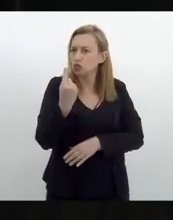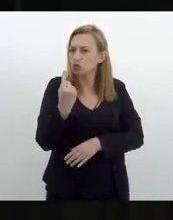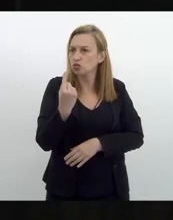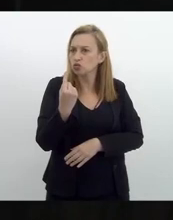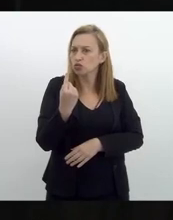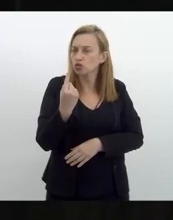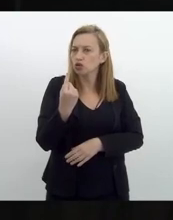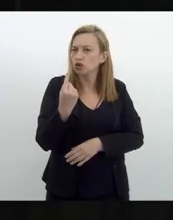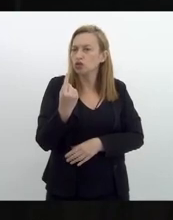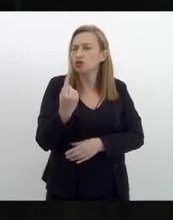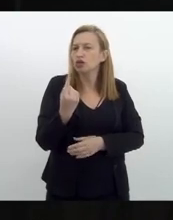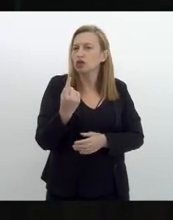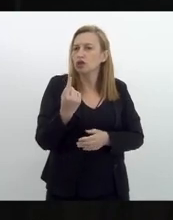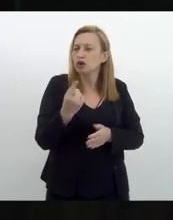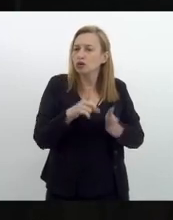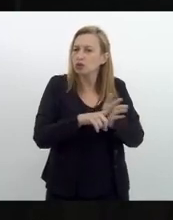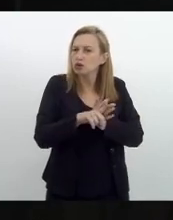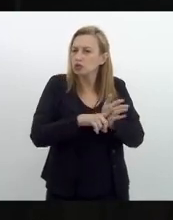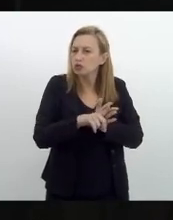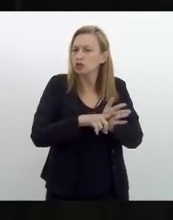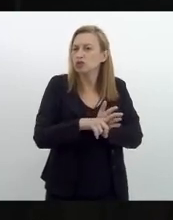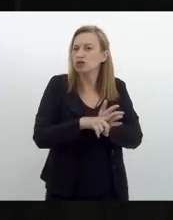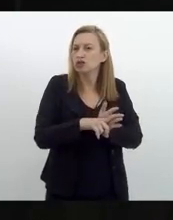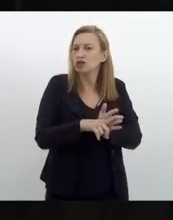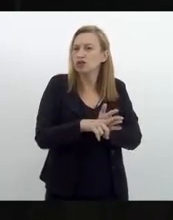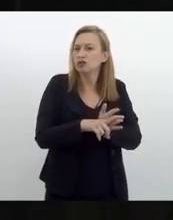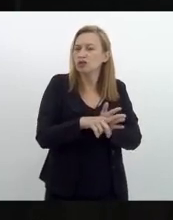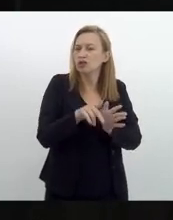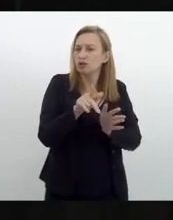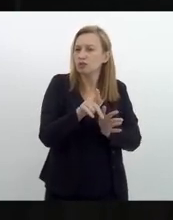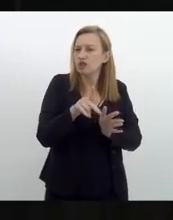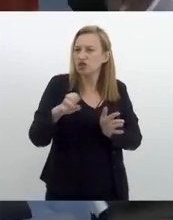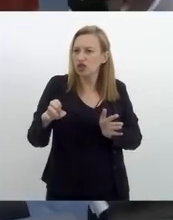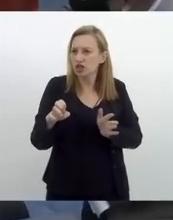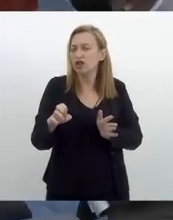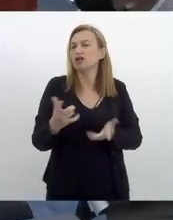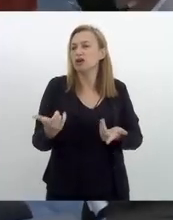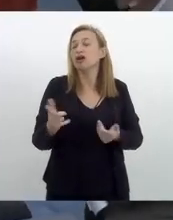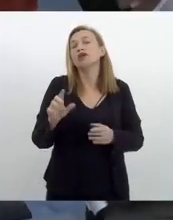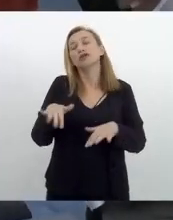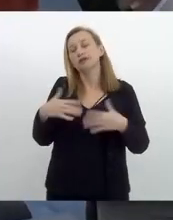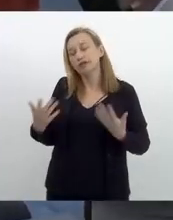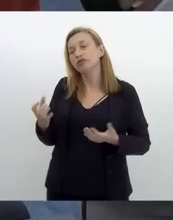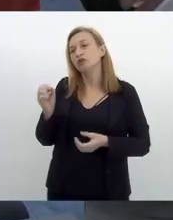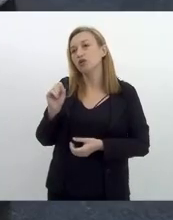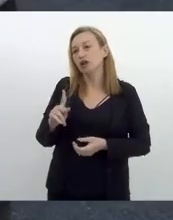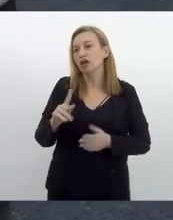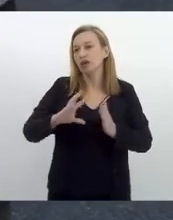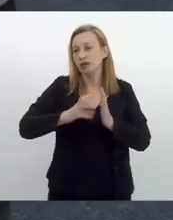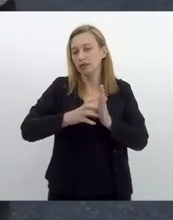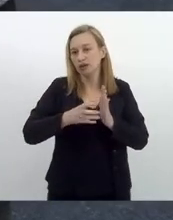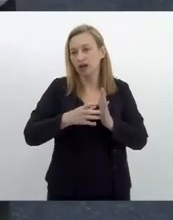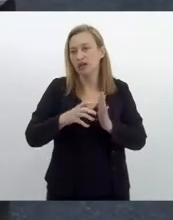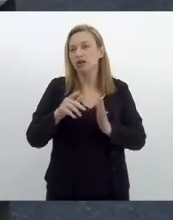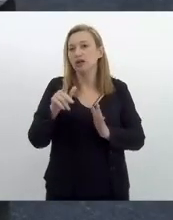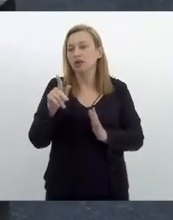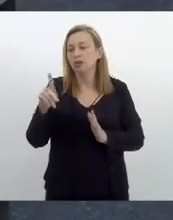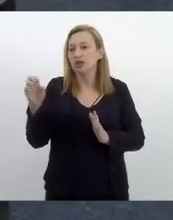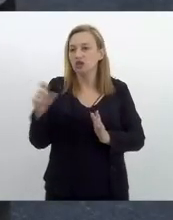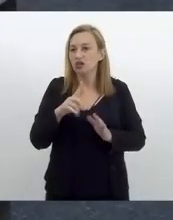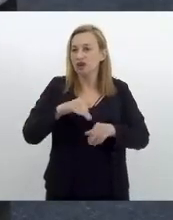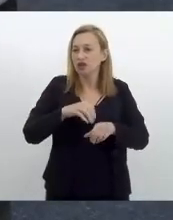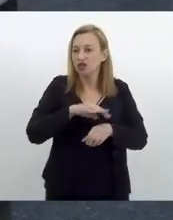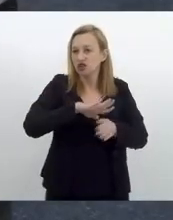uma consulta com os técnicos da Fazenda nesse termo. Então, tá. Então, a bancada do pessoal vai retirar os destaques